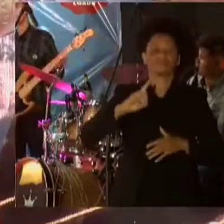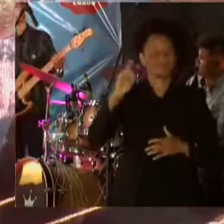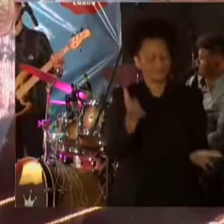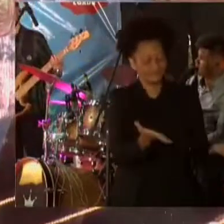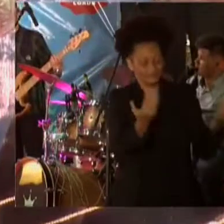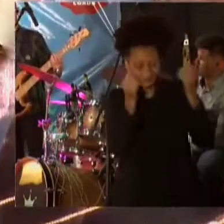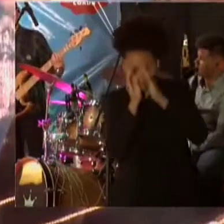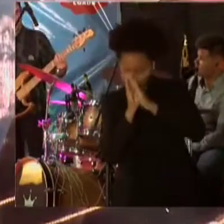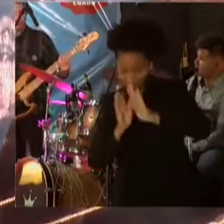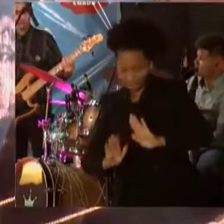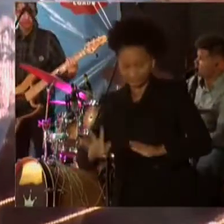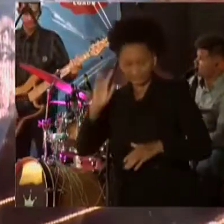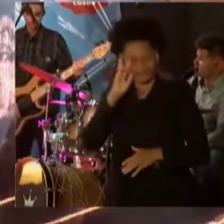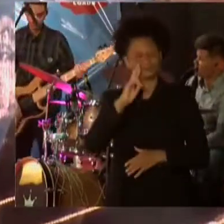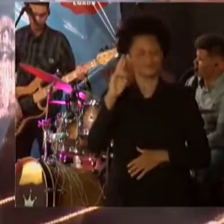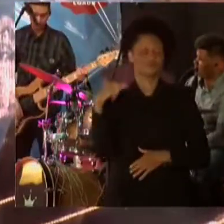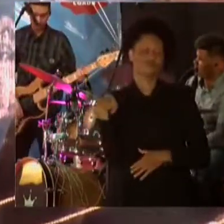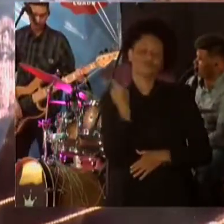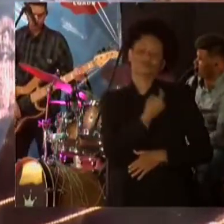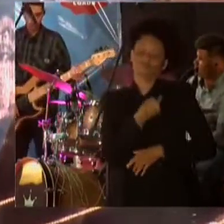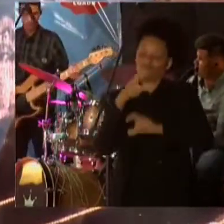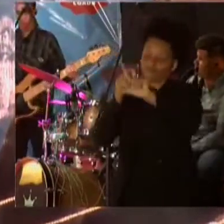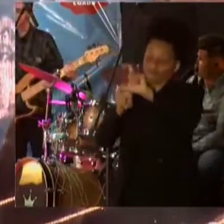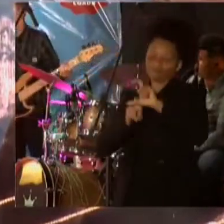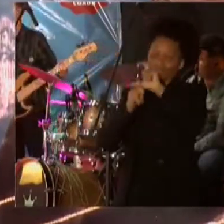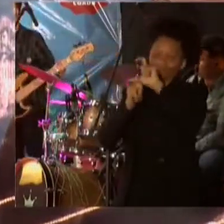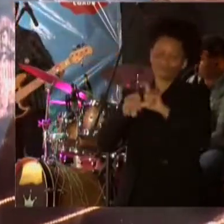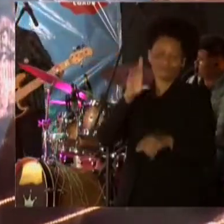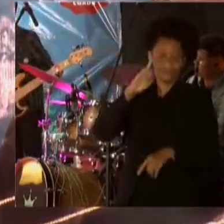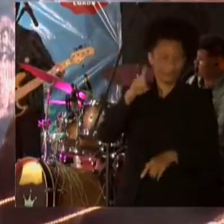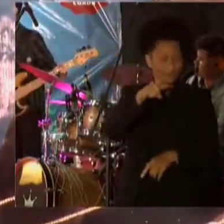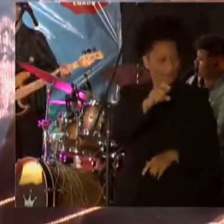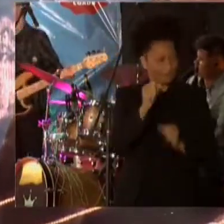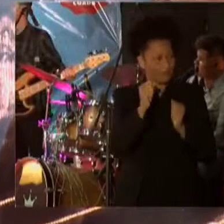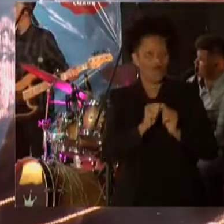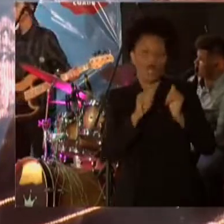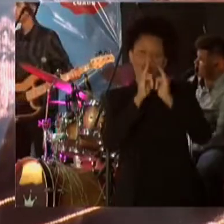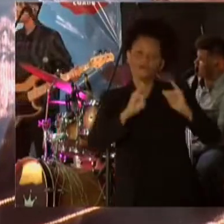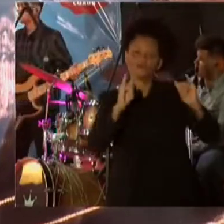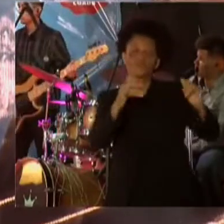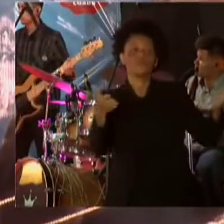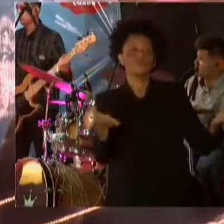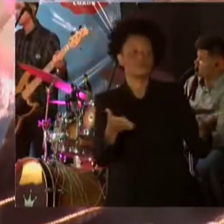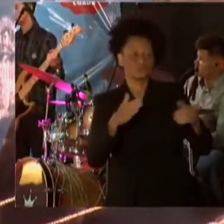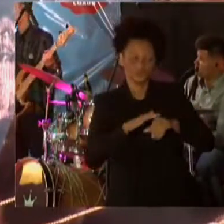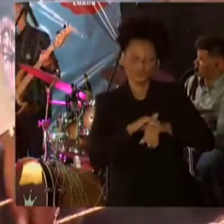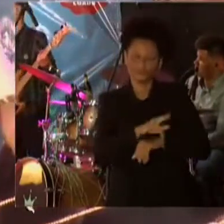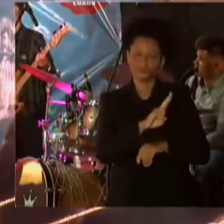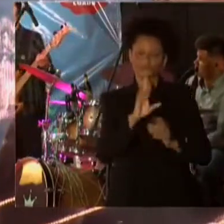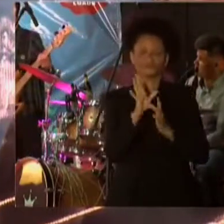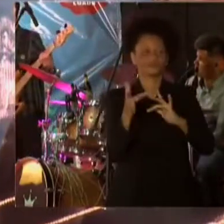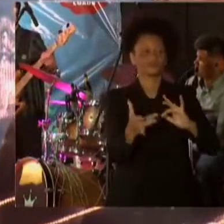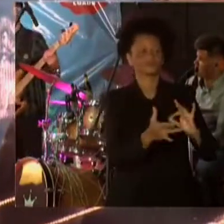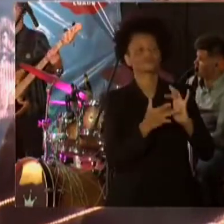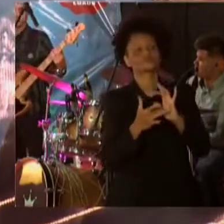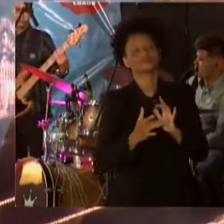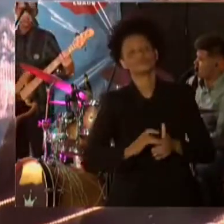vamos adorar o Senhor, nós somos dependentes dEle. Que você possa declarar isso nesta noite, em nome de Jesus.